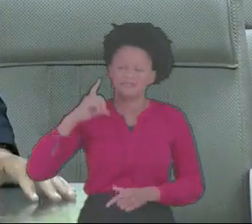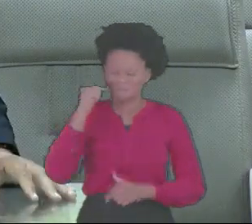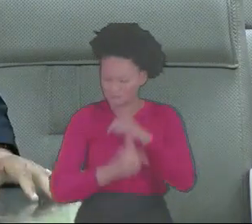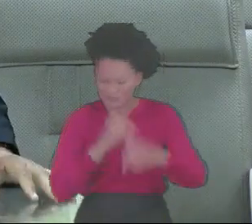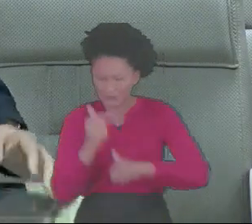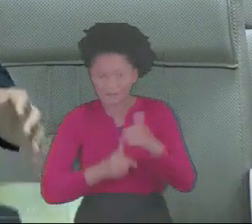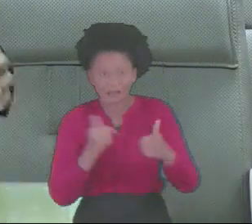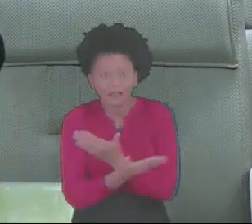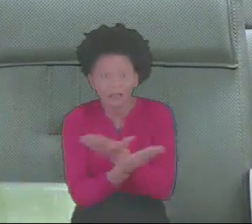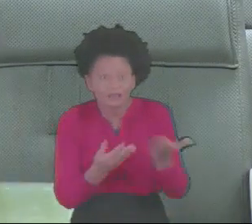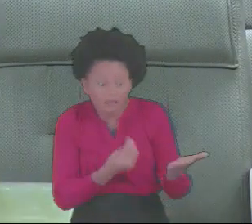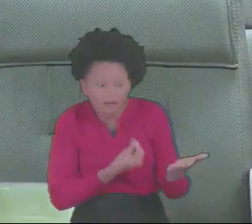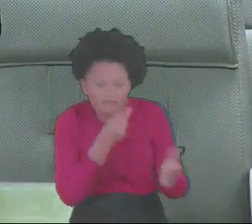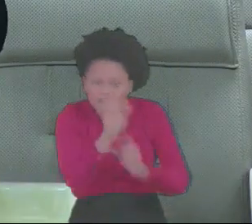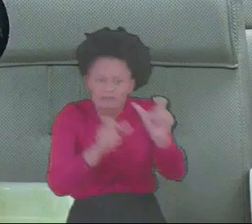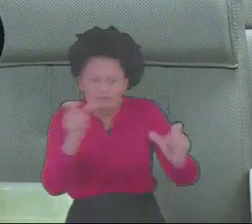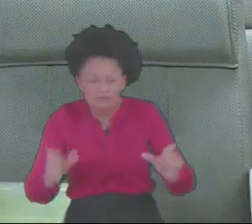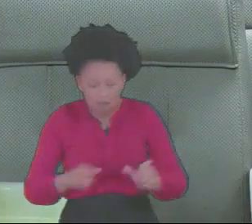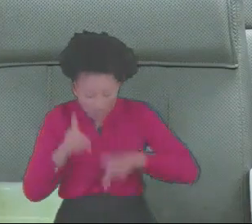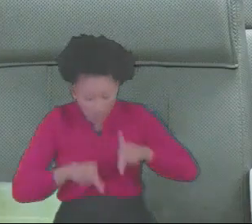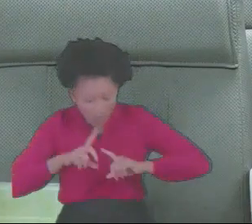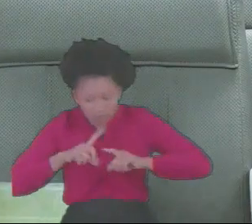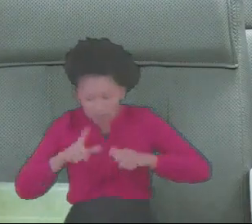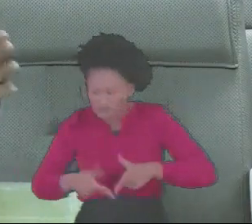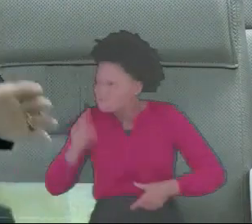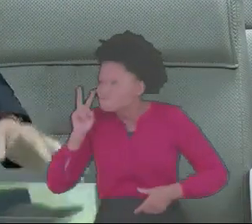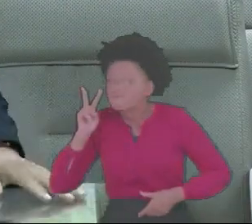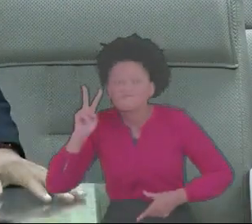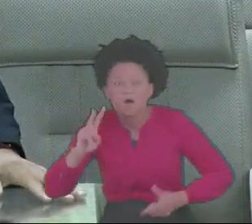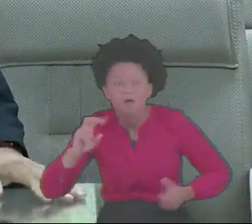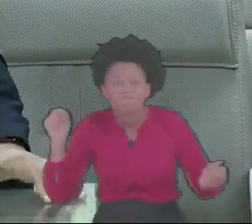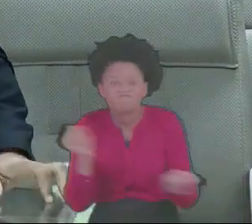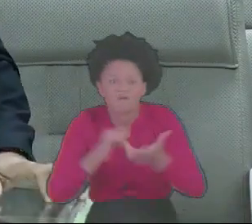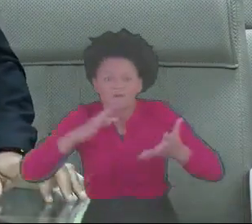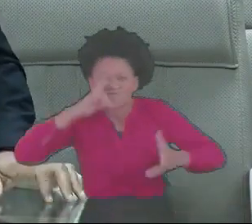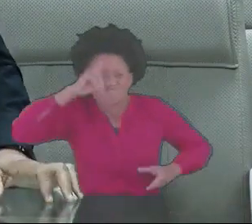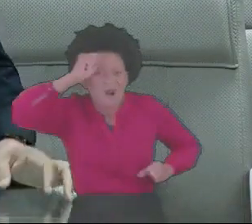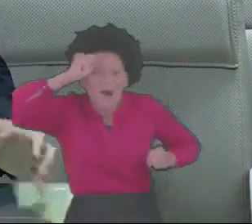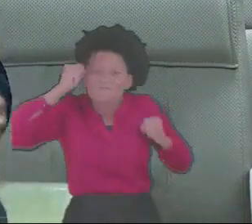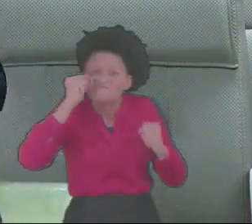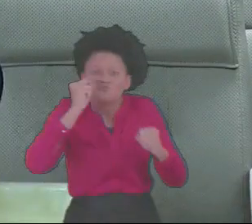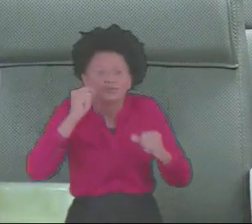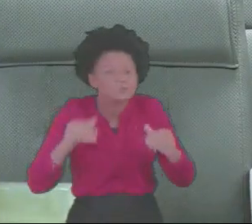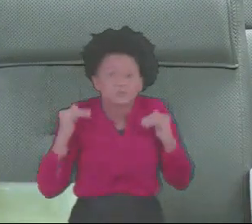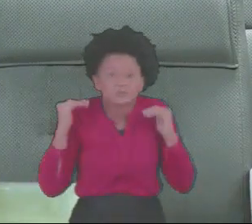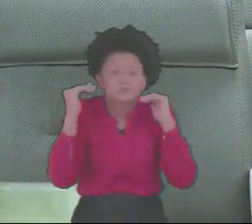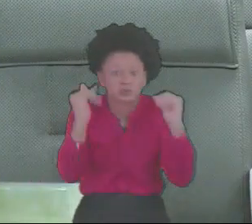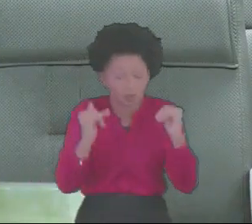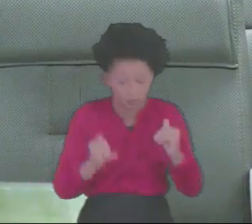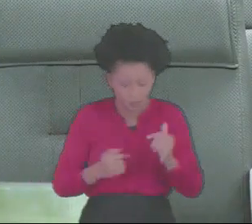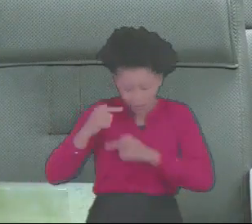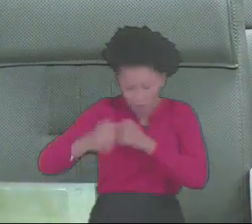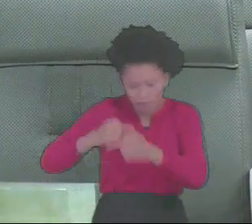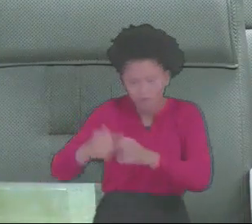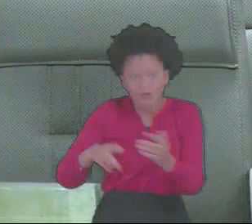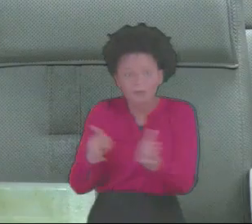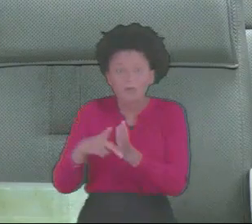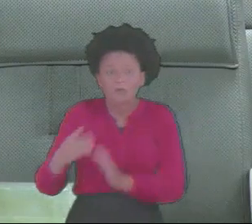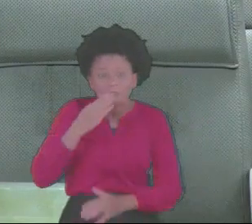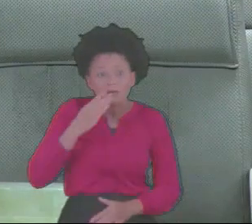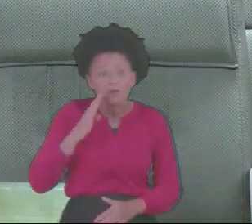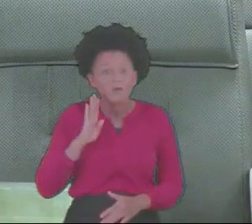povo este povo ver grandes Milagres grandes sinais é uma geração da promessa